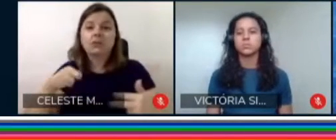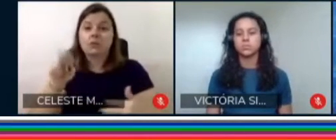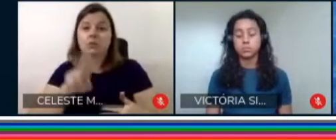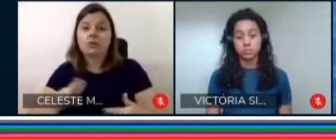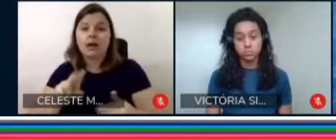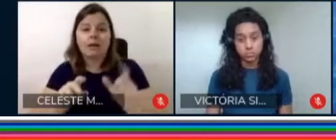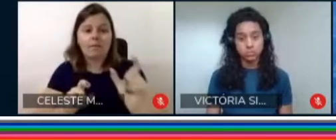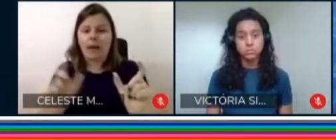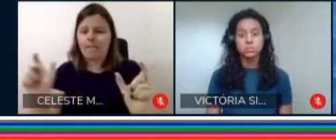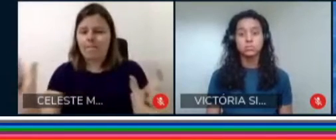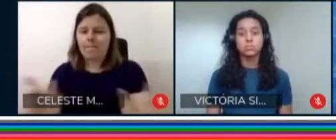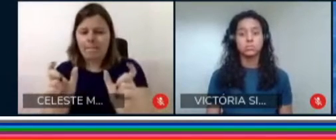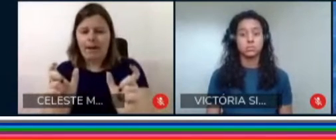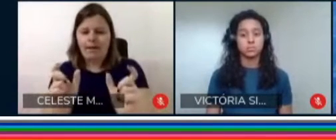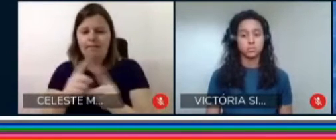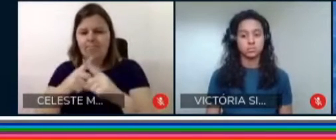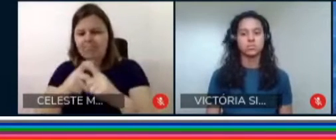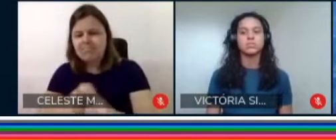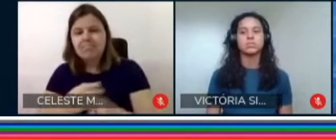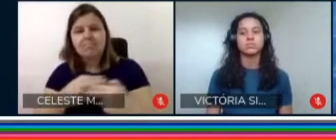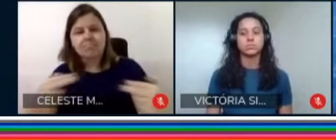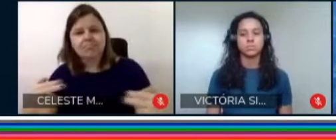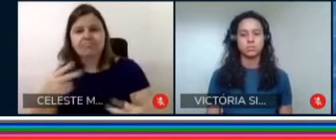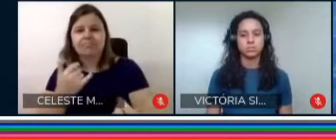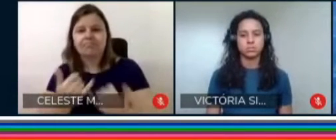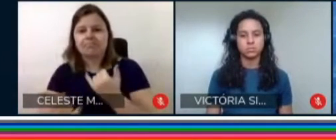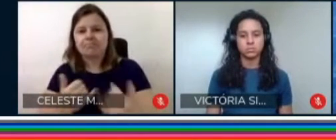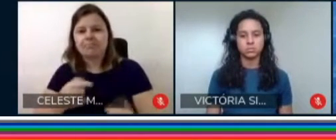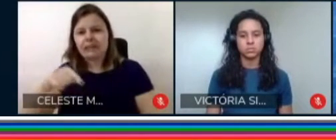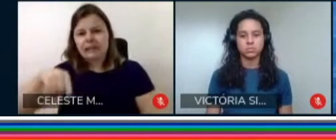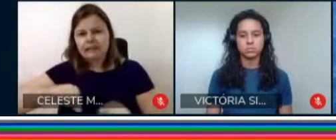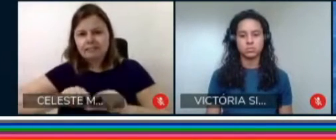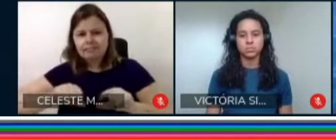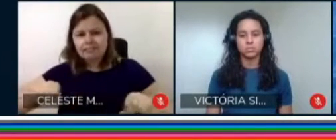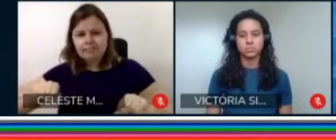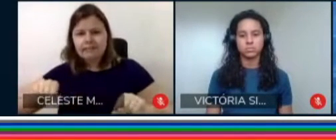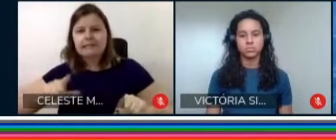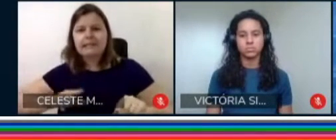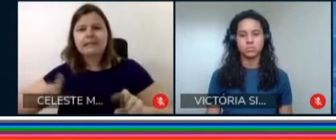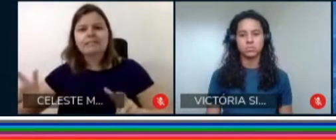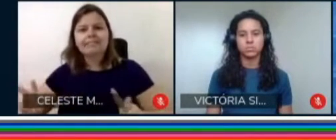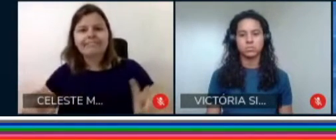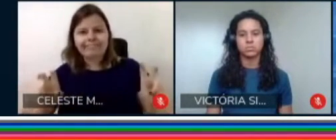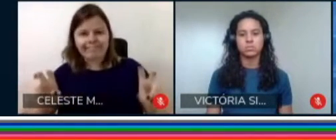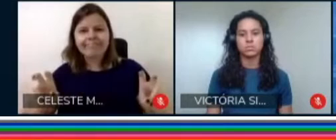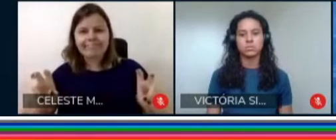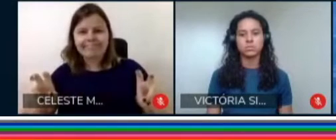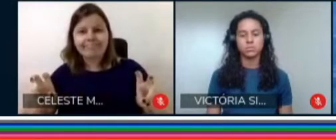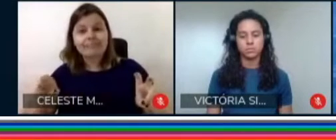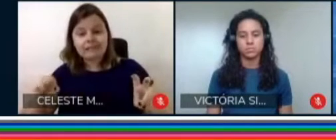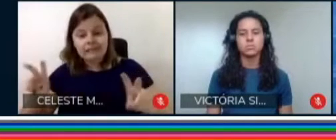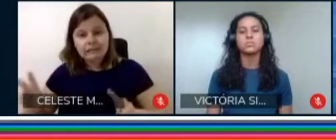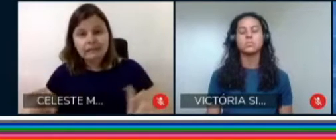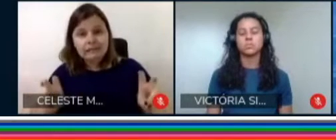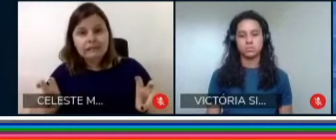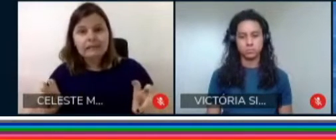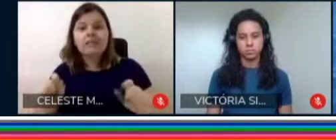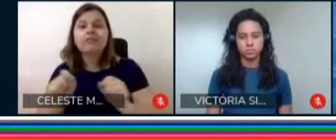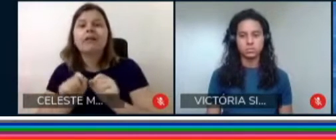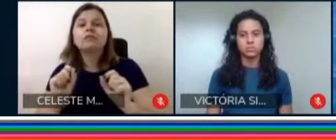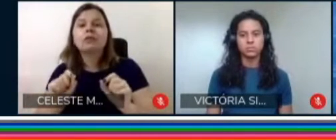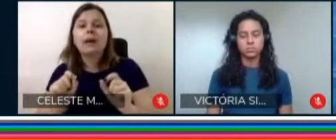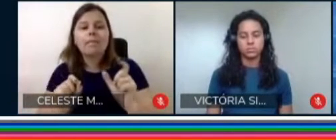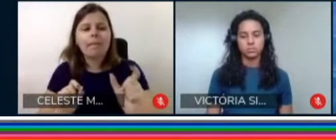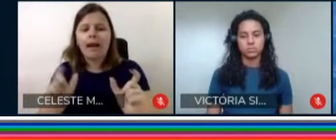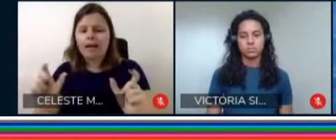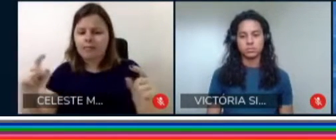né? Como aqui em cima, em direito civil, vocês podem observar as aspas, são que eles combinam termos ou campos em